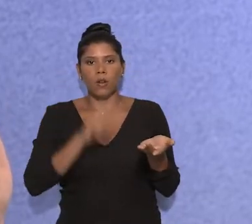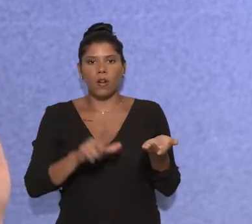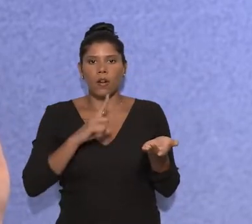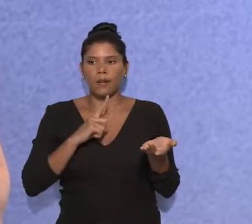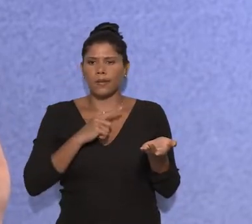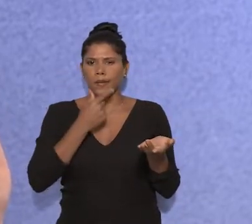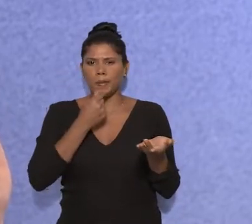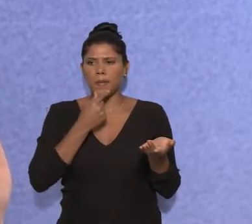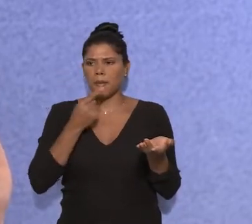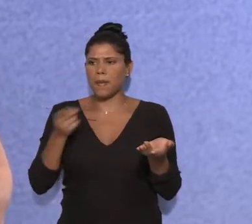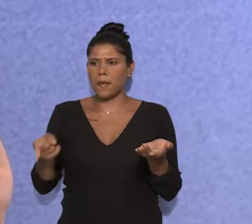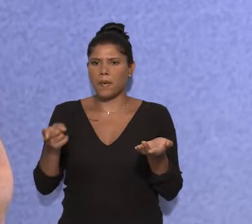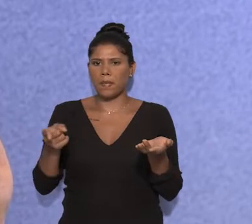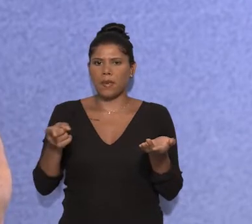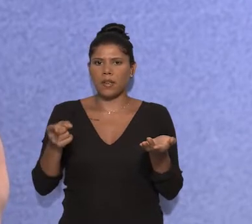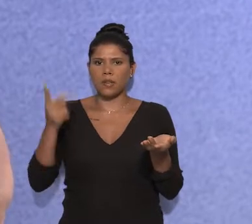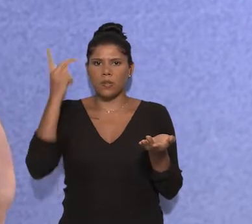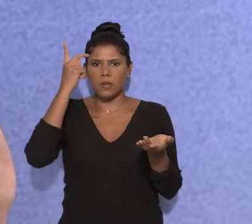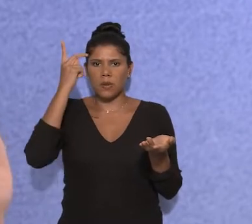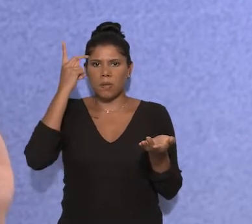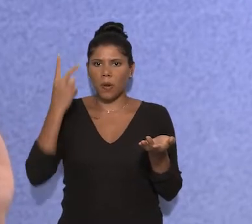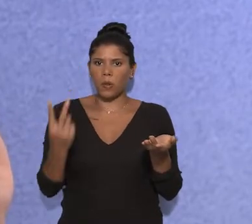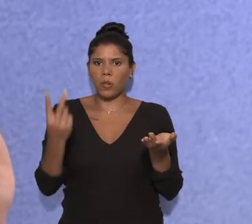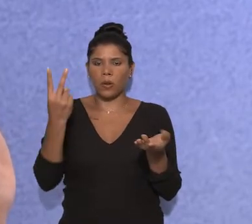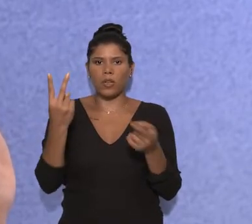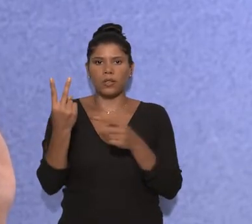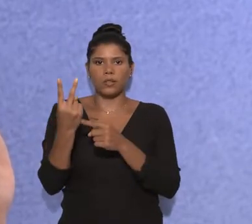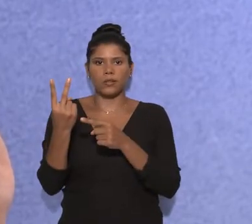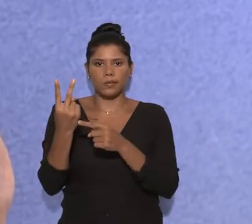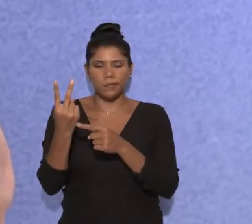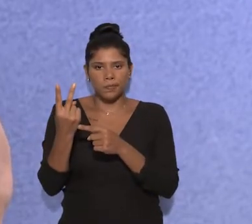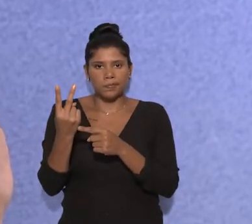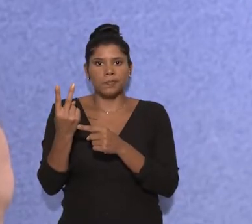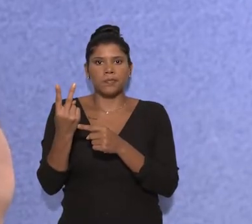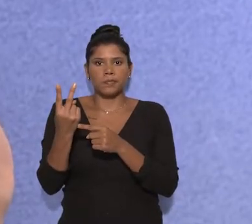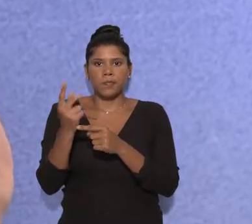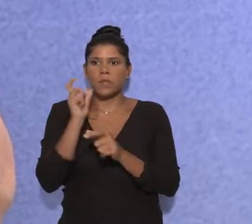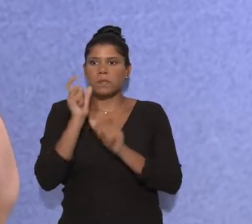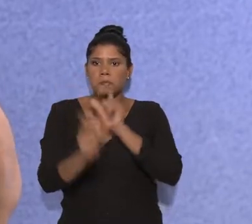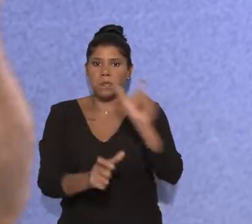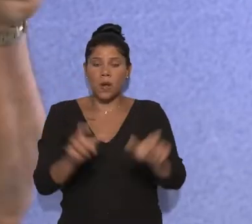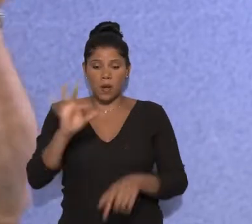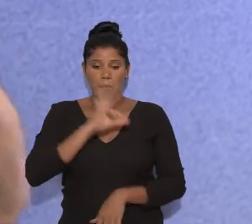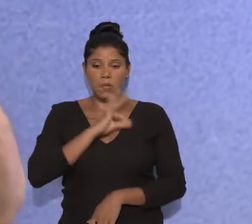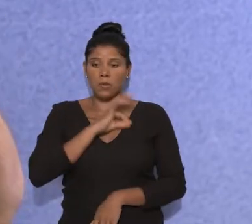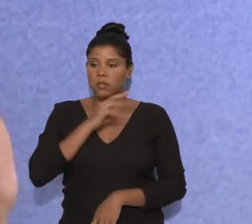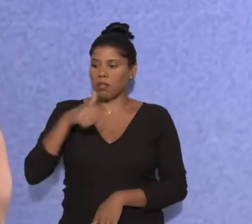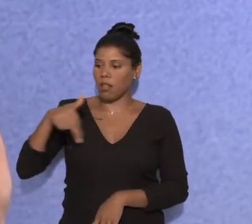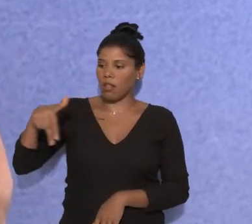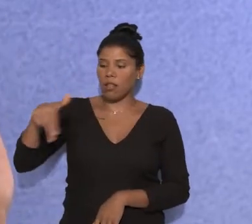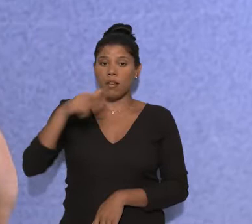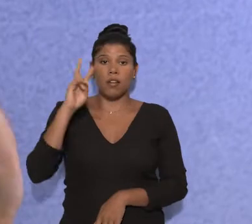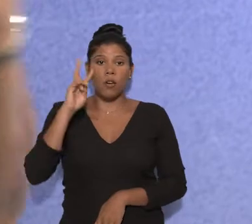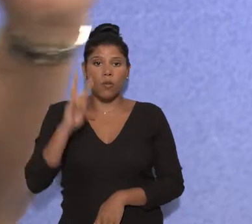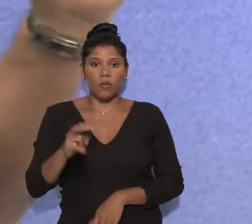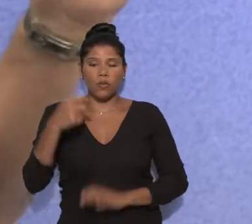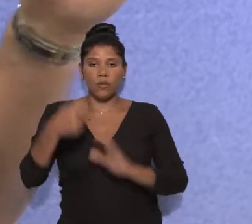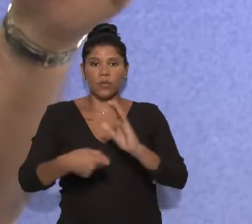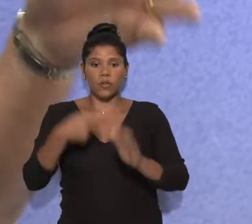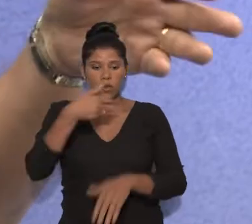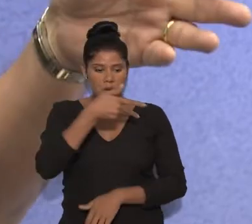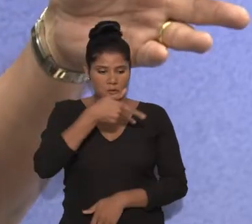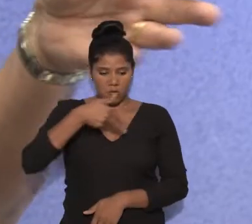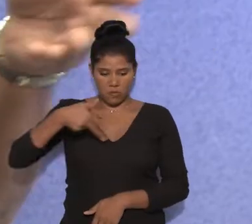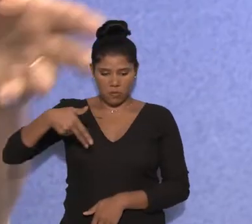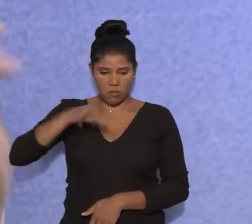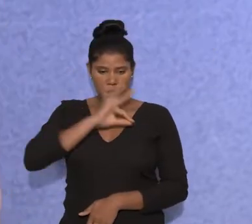um imbecil lá, torcedor do São Paulo, dois idiotas lá, e o pior, a polícia passando, eu vi um vídeo hoje, a polícia